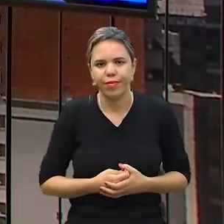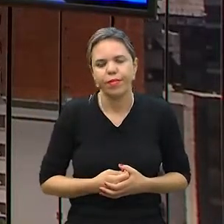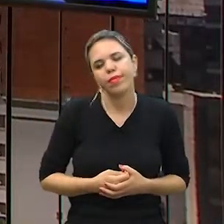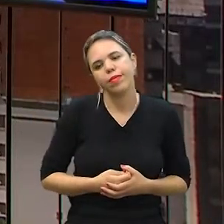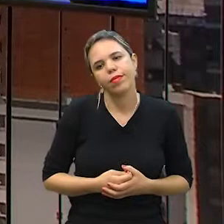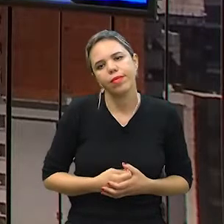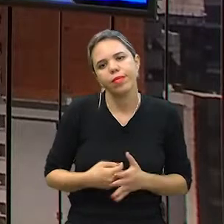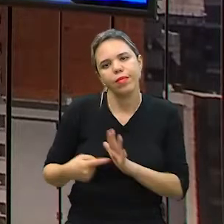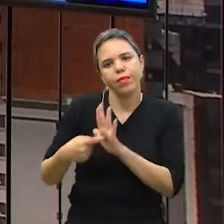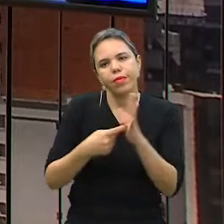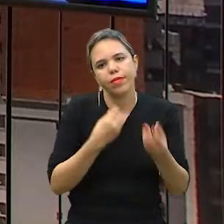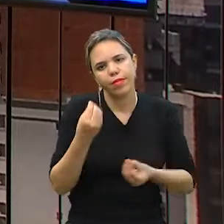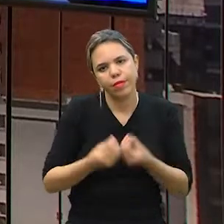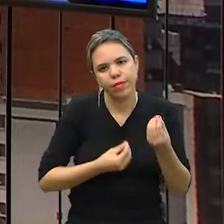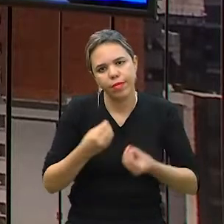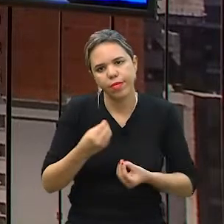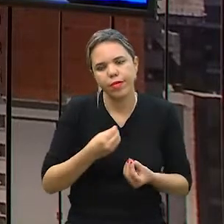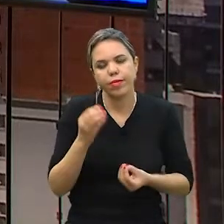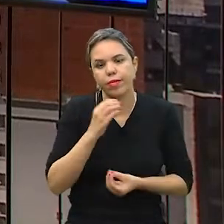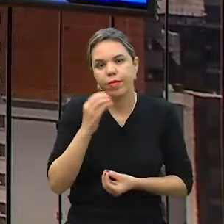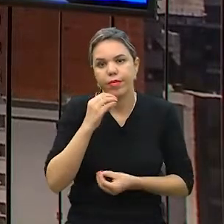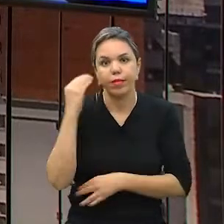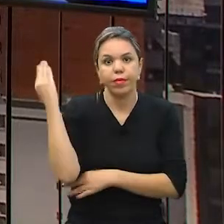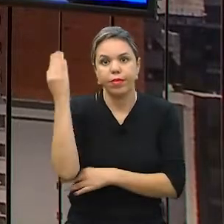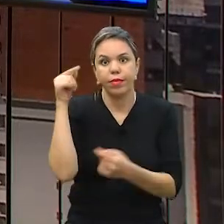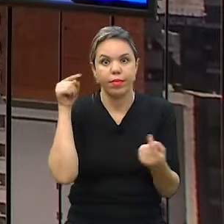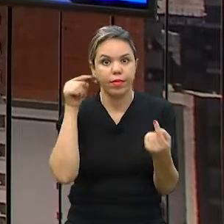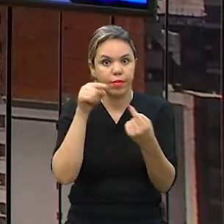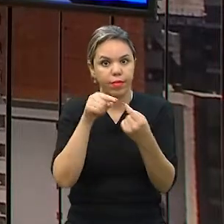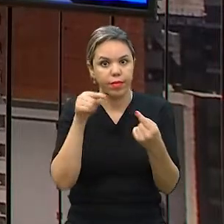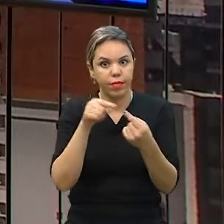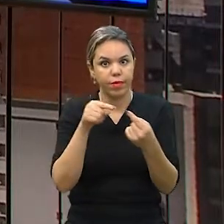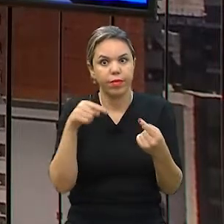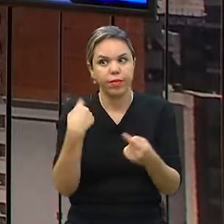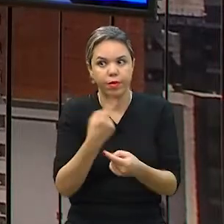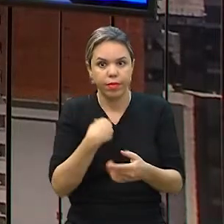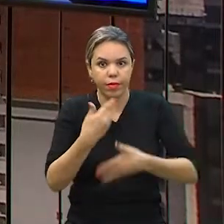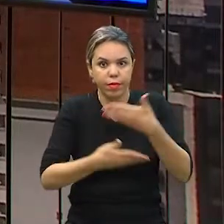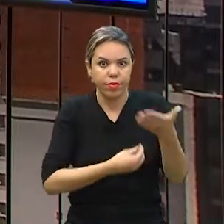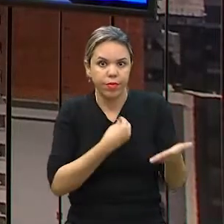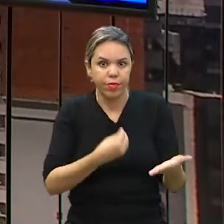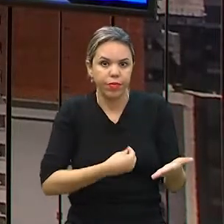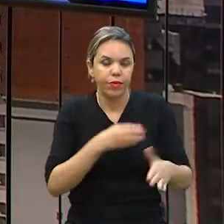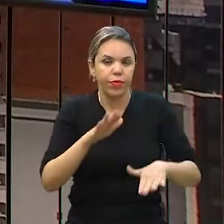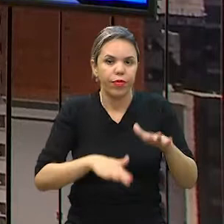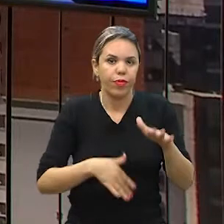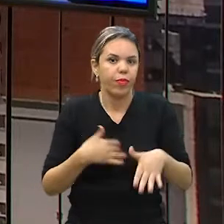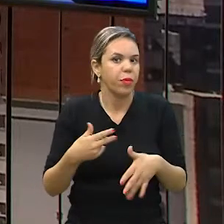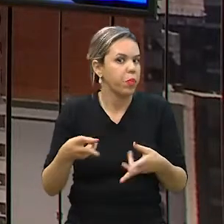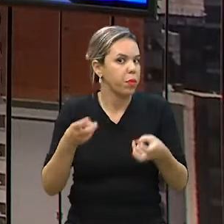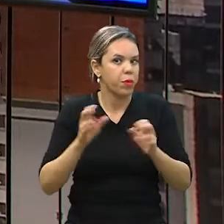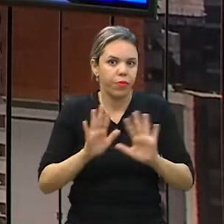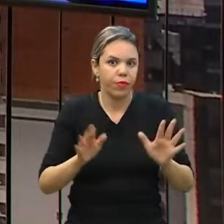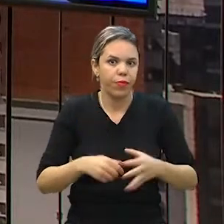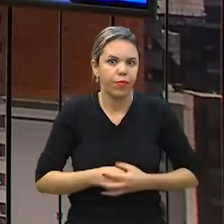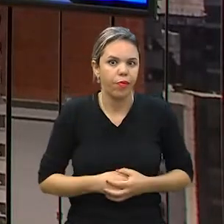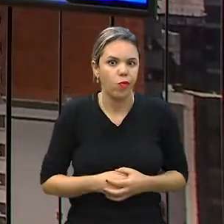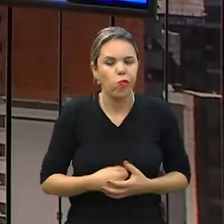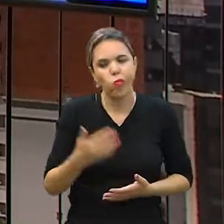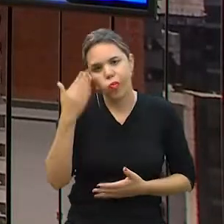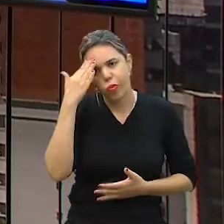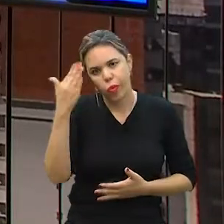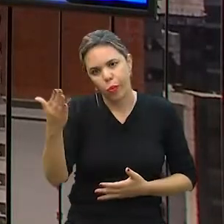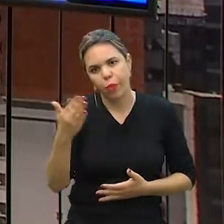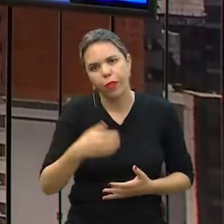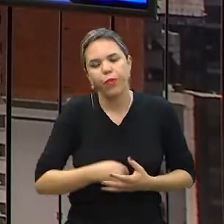de mostrar como a emergência climática está ligada a fatos do nosso dia a dia que muitas vezes a gente mal percebe. Obrigada por